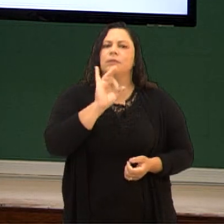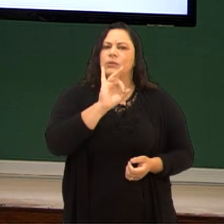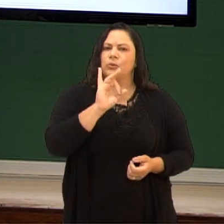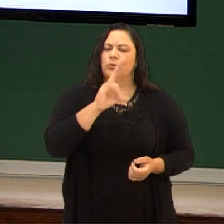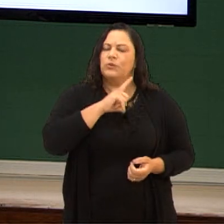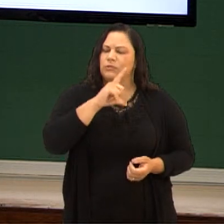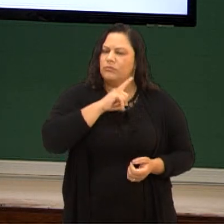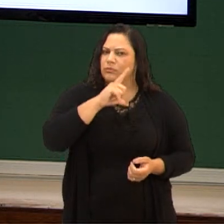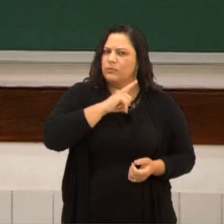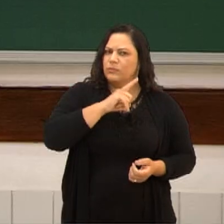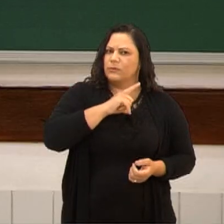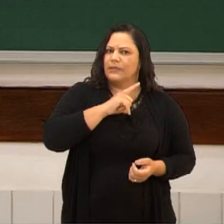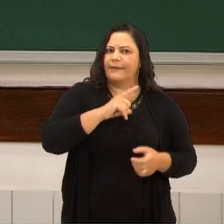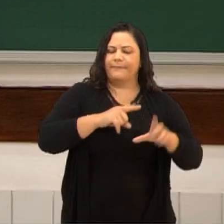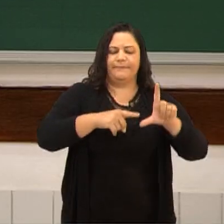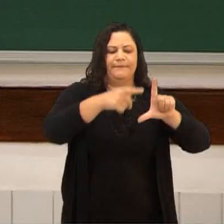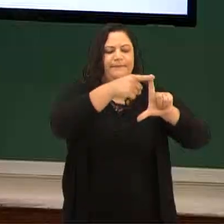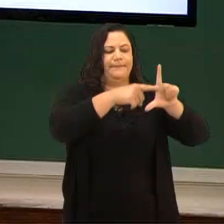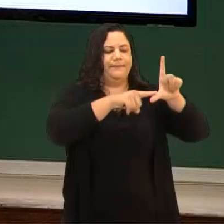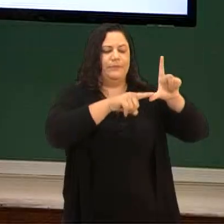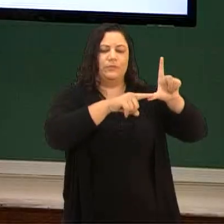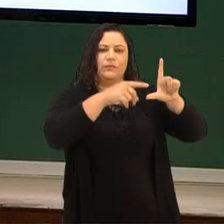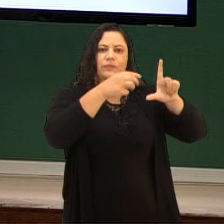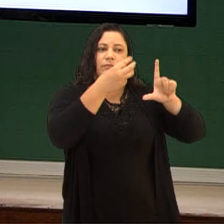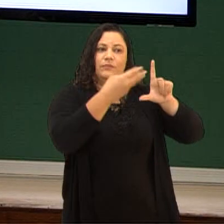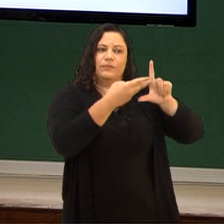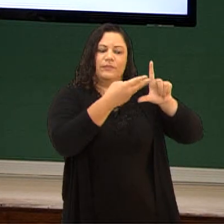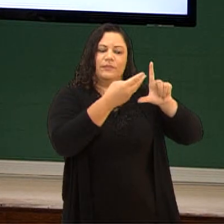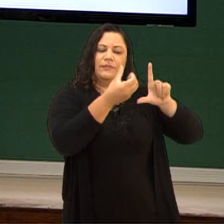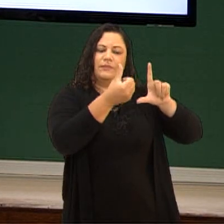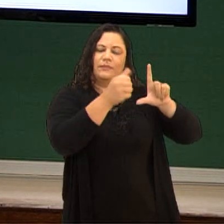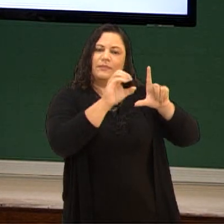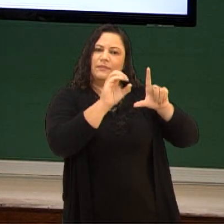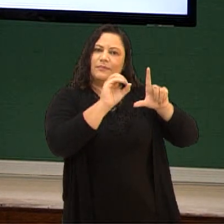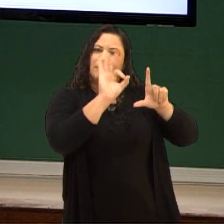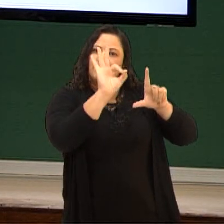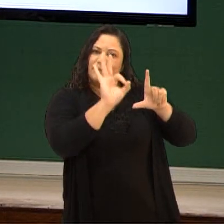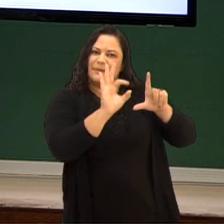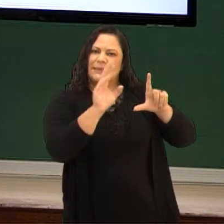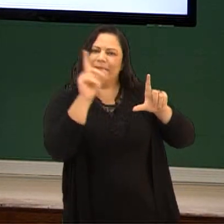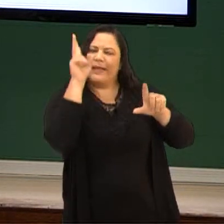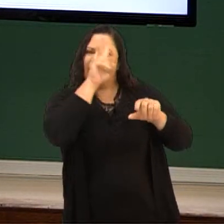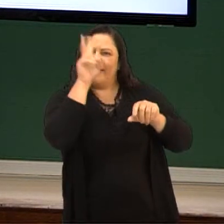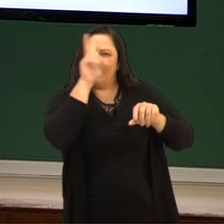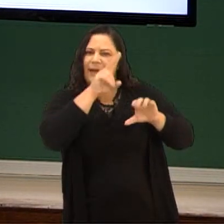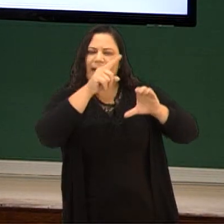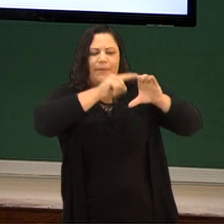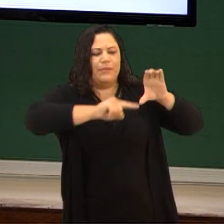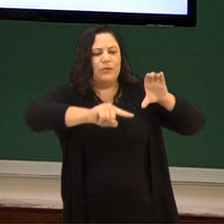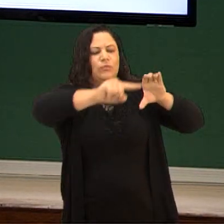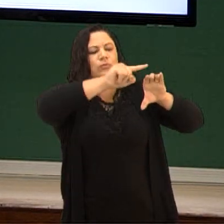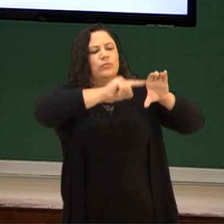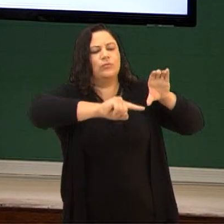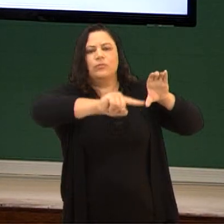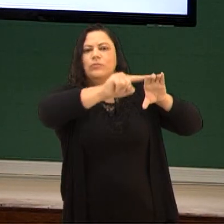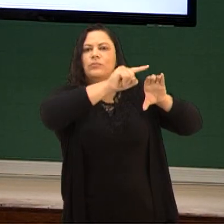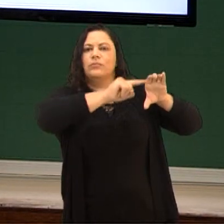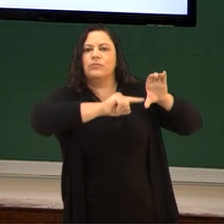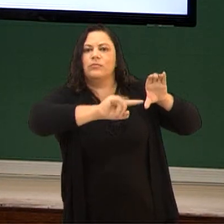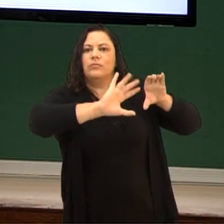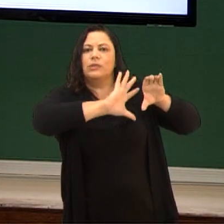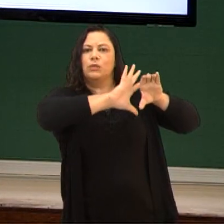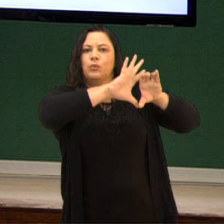angulação de 360 graus, que é lá, né, lembram? Da circunferência completa, meu círculo completo, eu sei